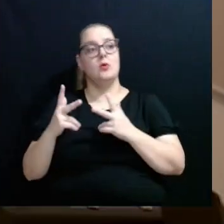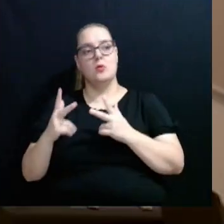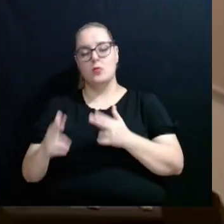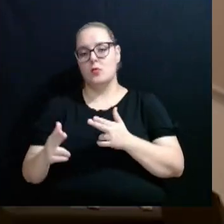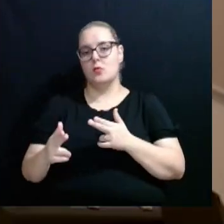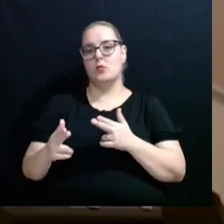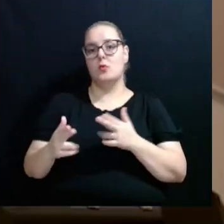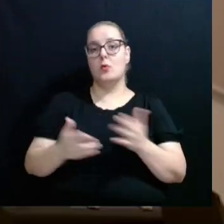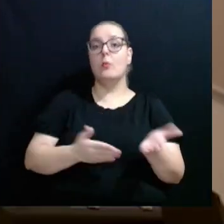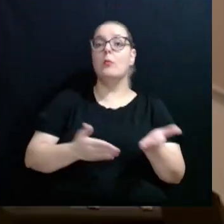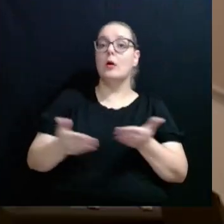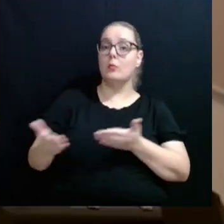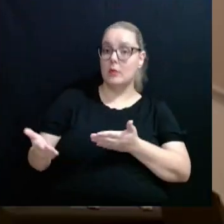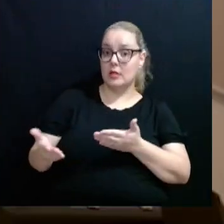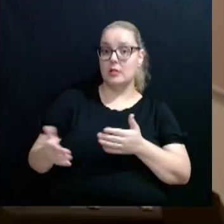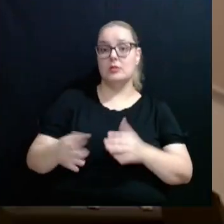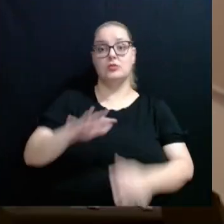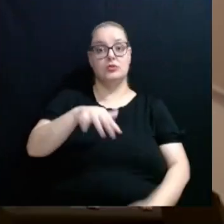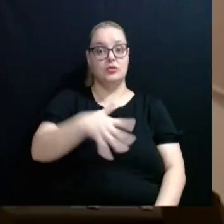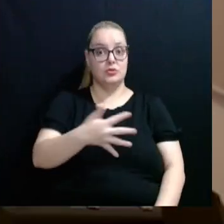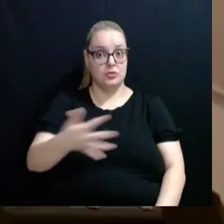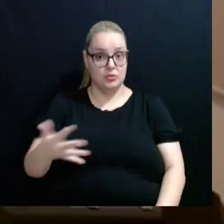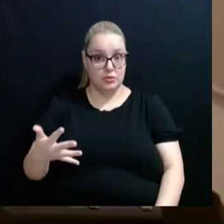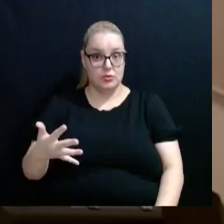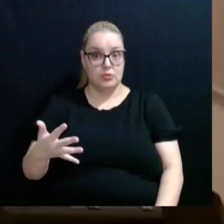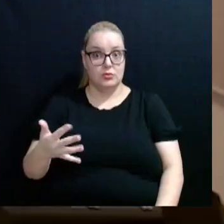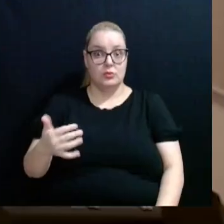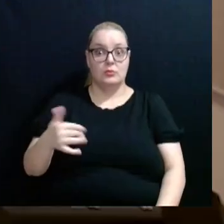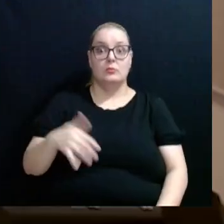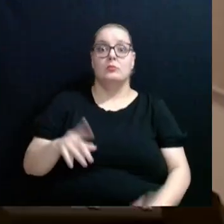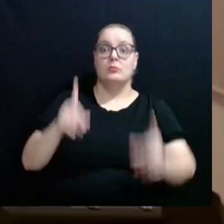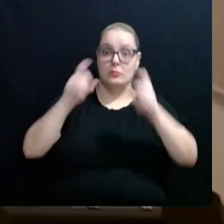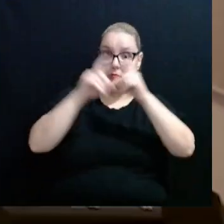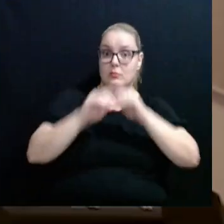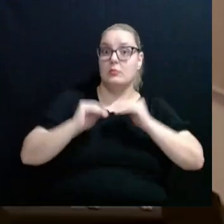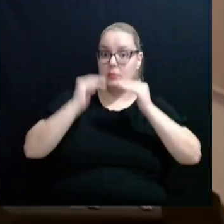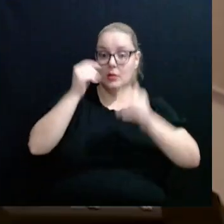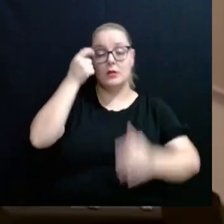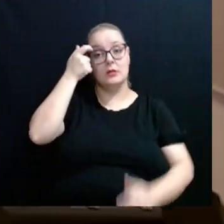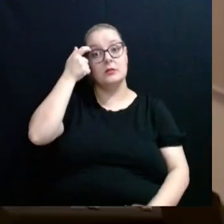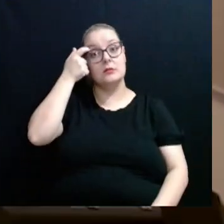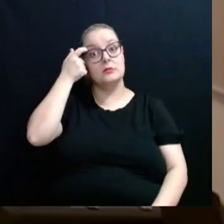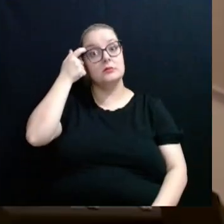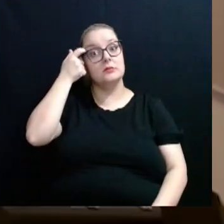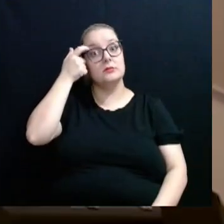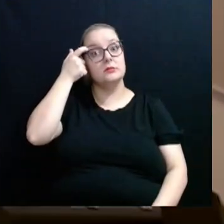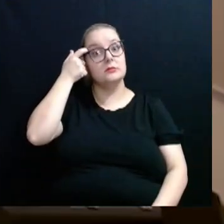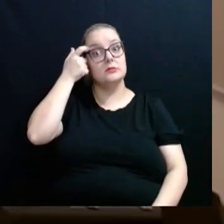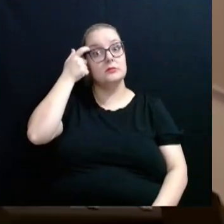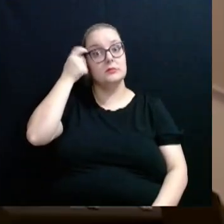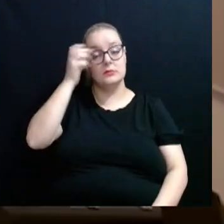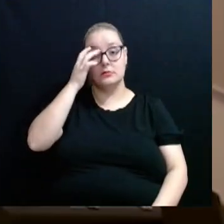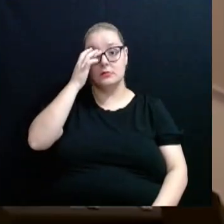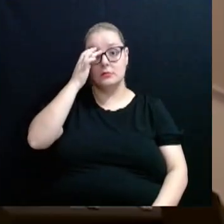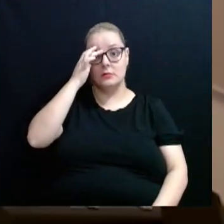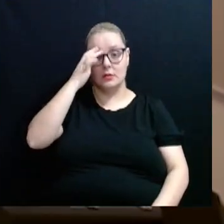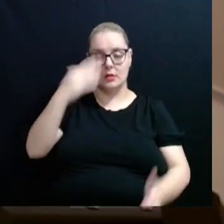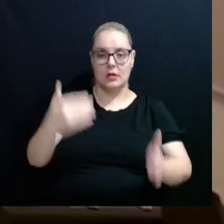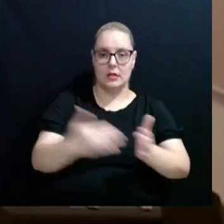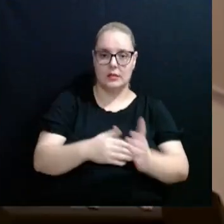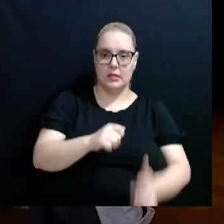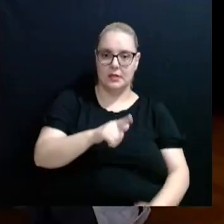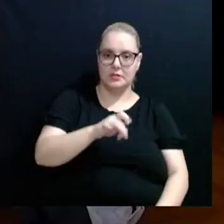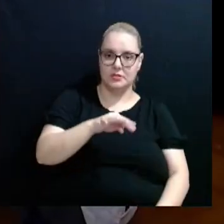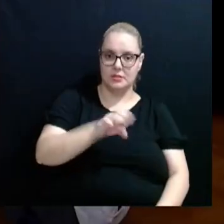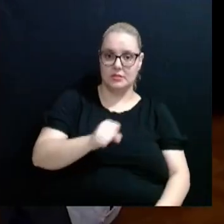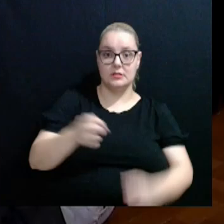apresentação, de planilhas mais complexas. E chegamos até na parte de agentes, onde nós explicamos o que é